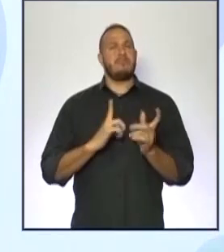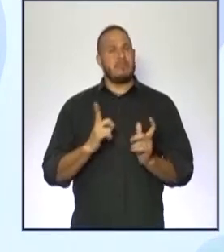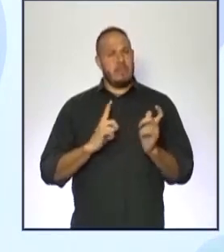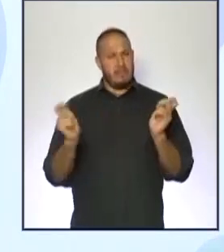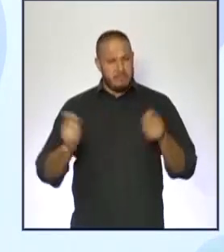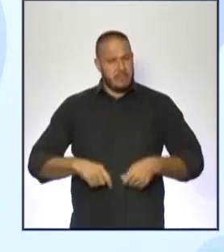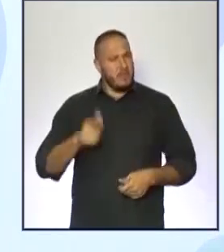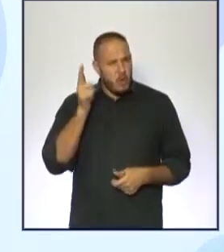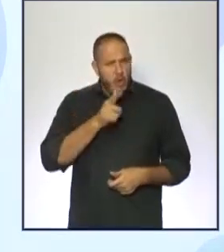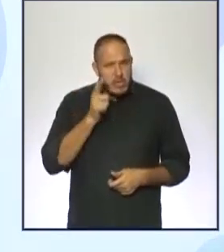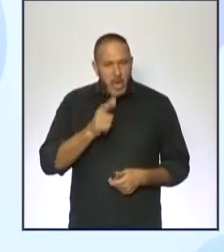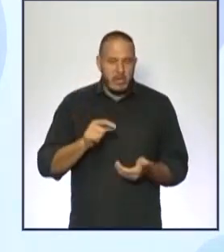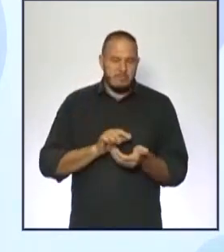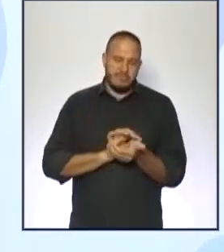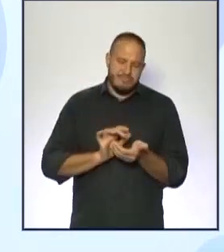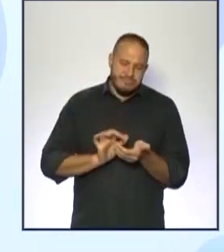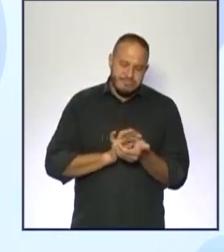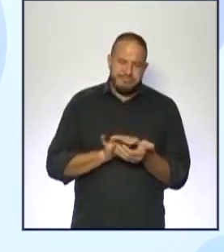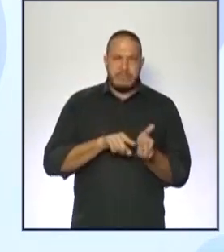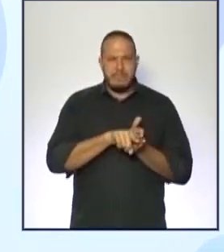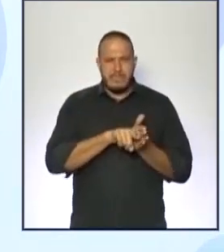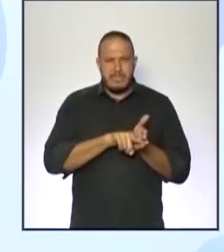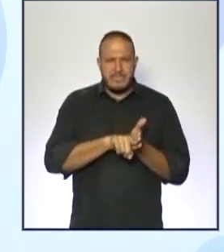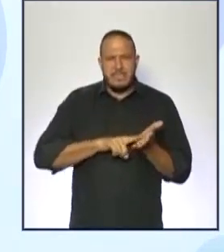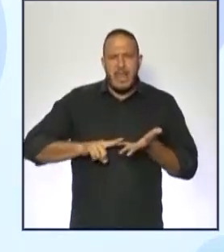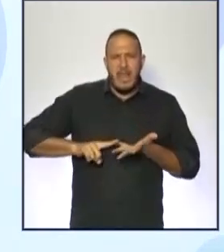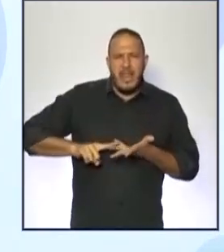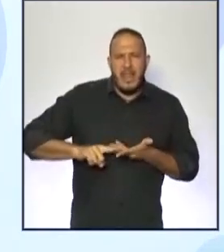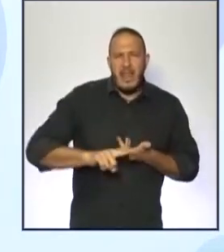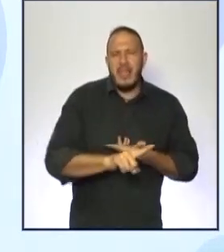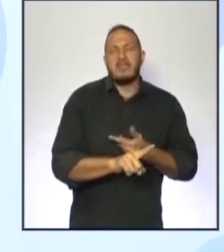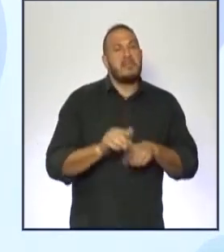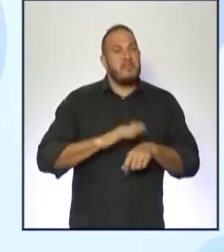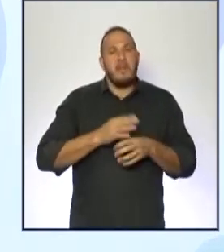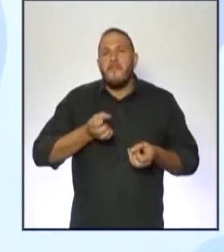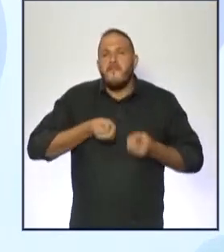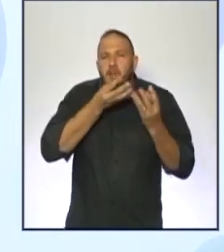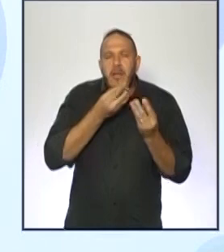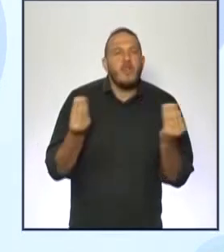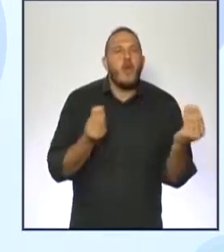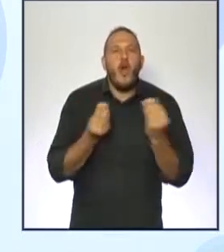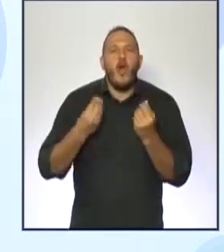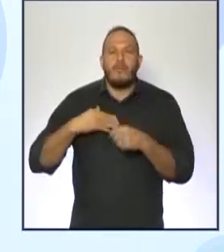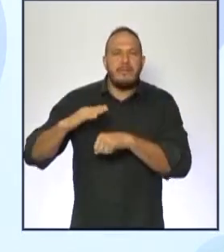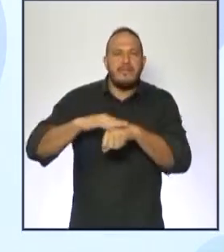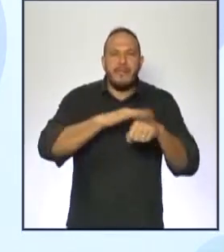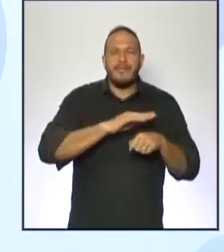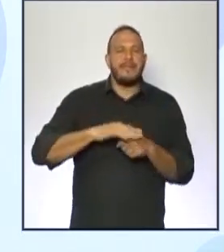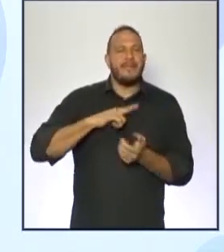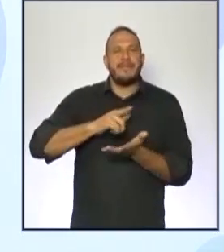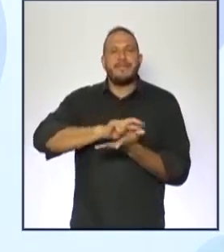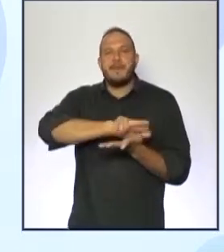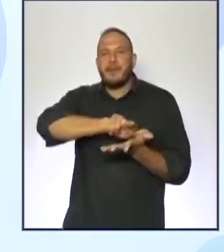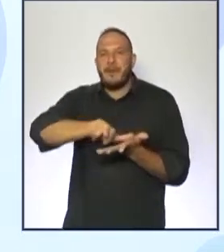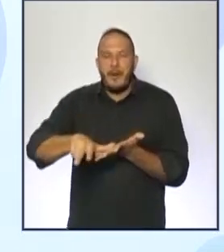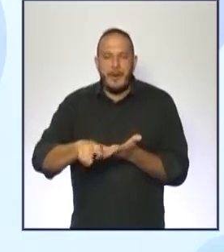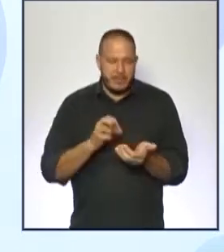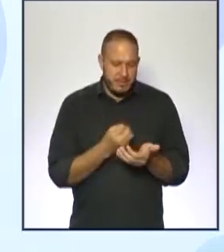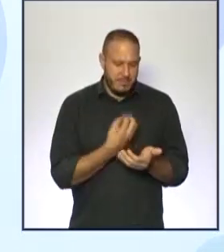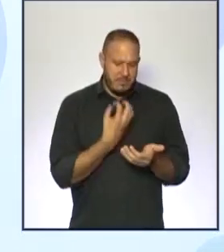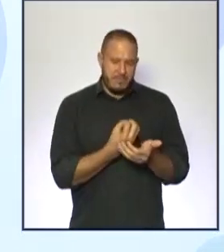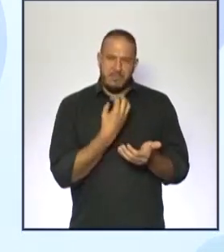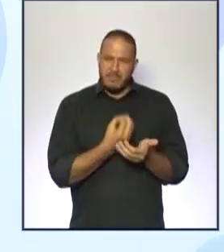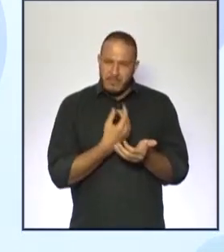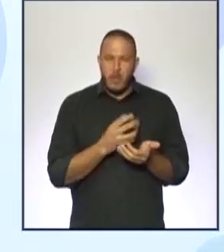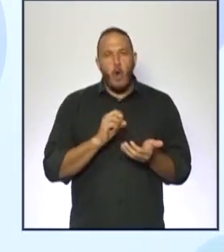consegue navegar, pesquisar e trazer informações de como se fazer diversos tipos de coisas ou